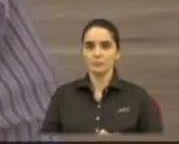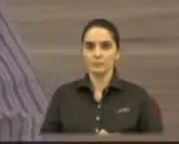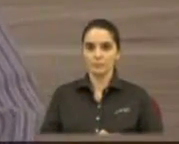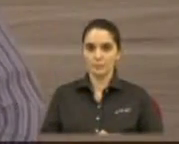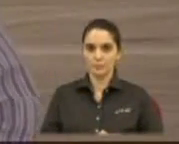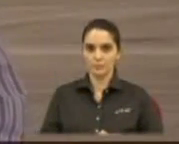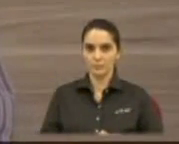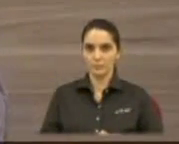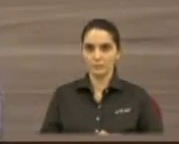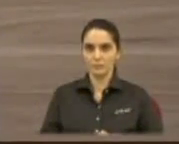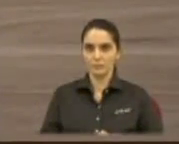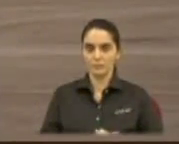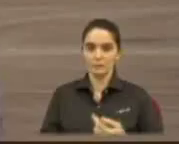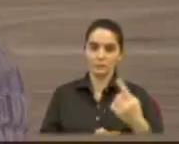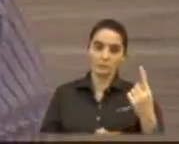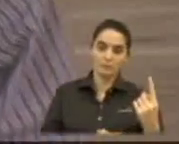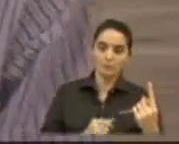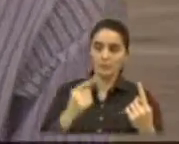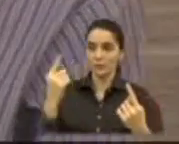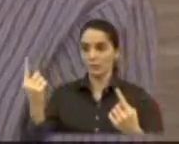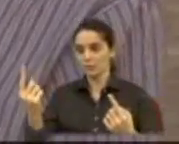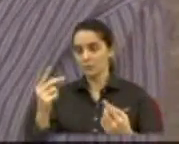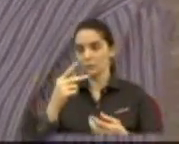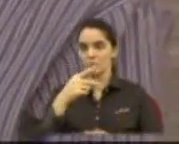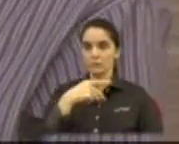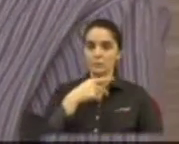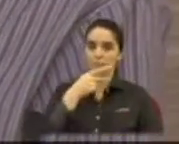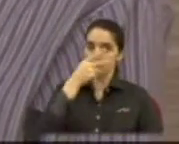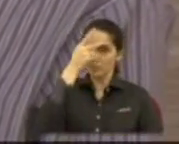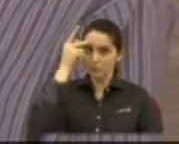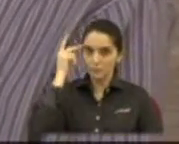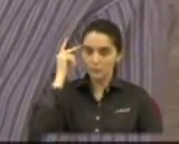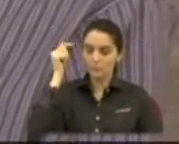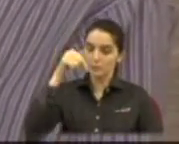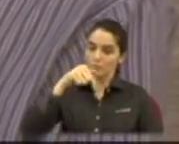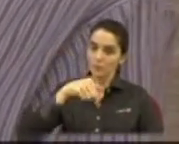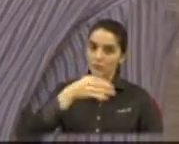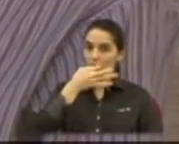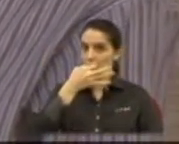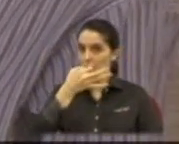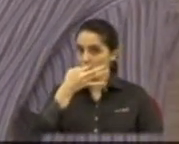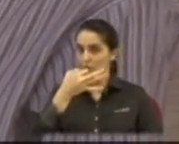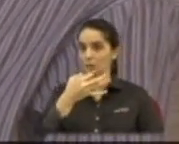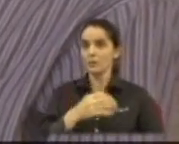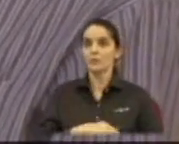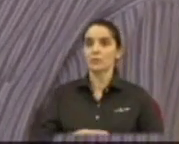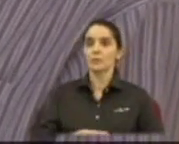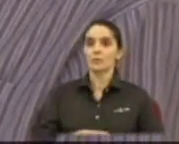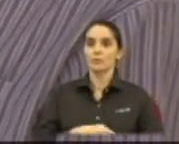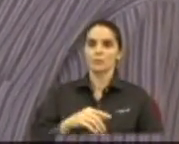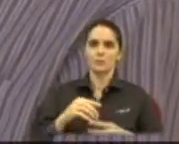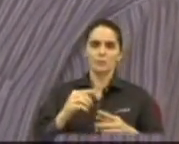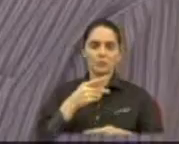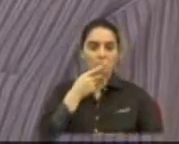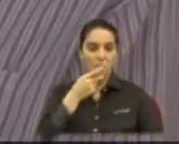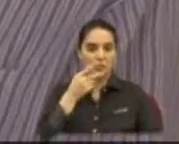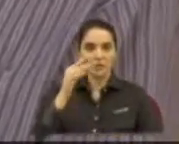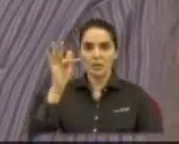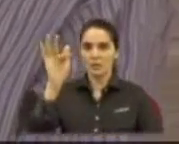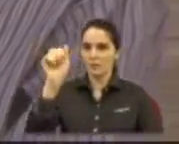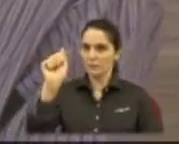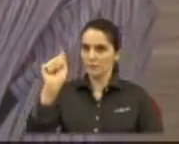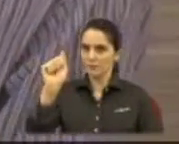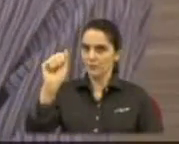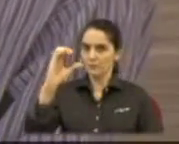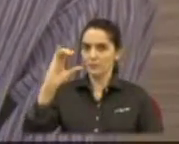da sociedade que vem aqui se expor ou dar as suas opiniões, nos terem chamados de fascista, de